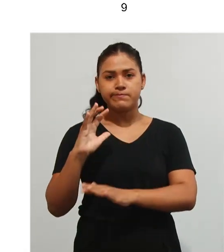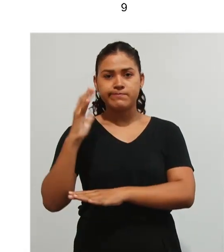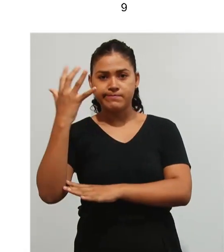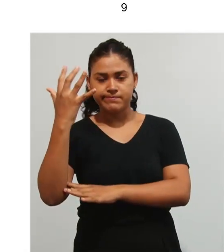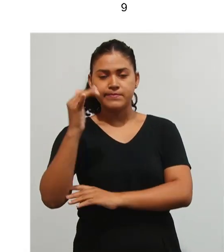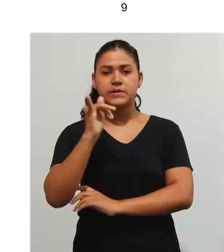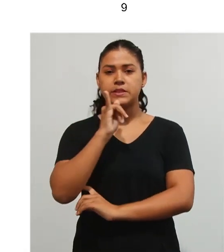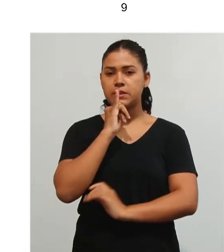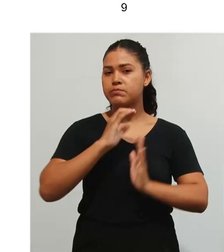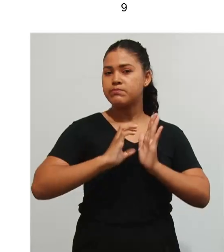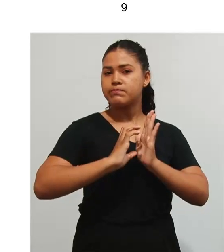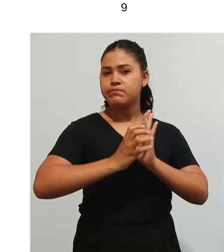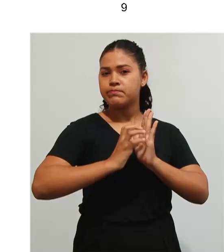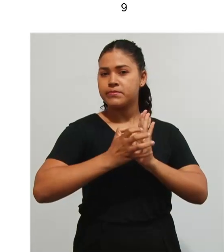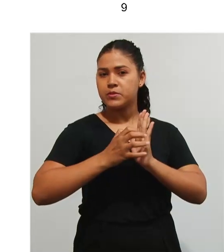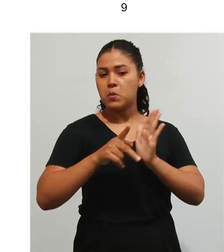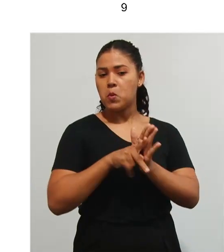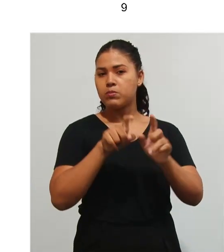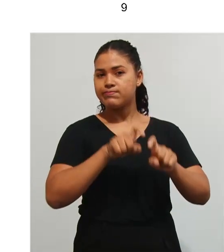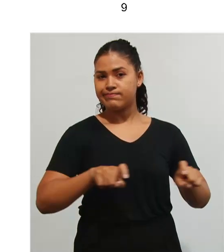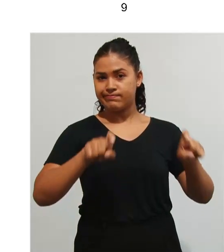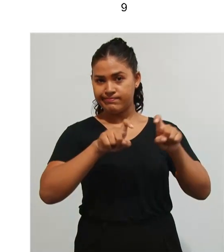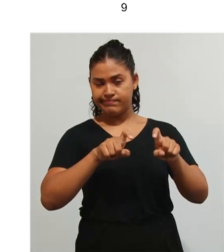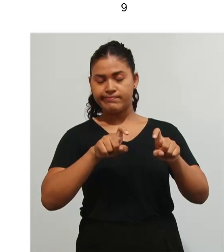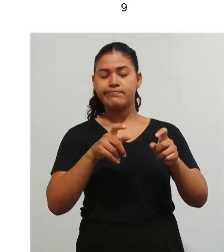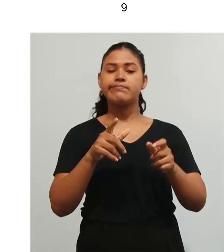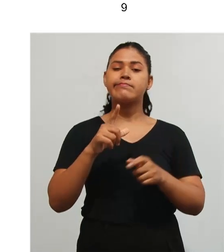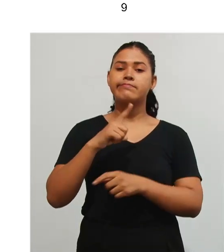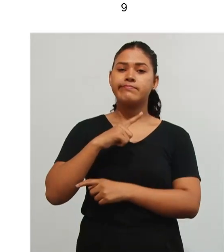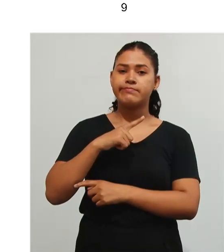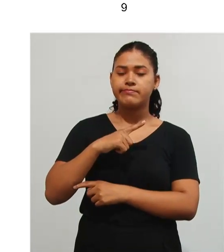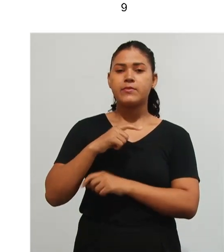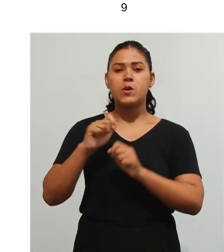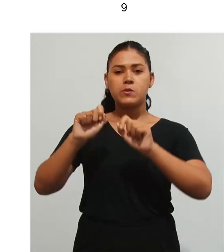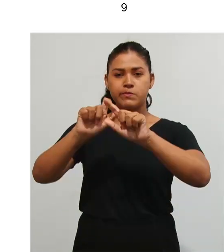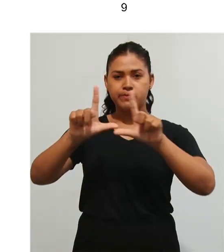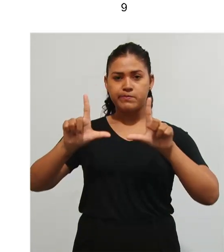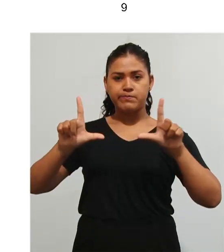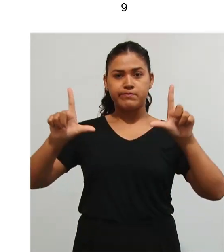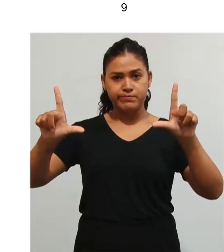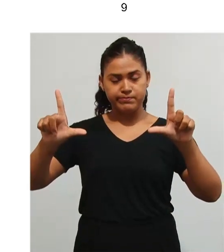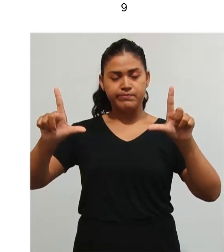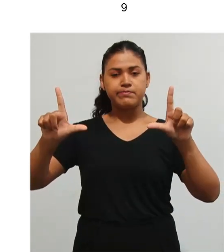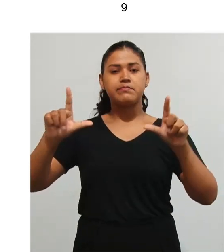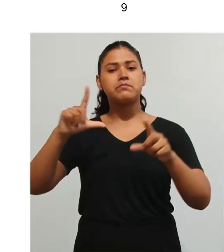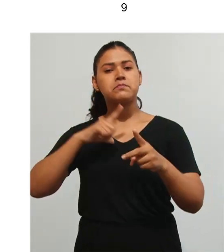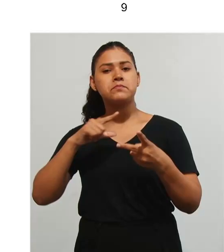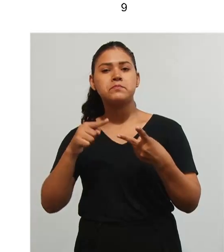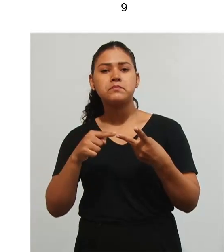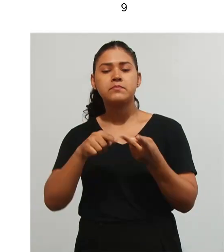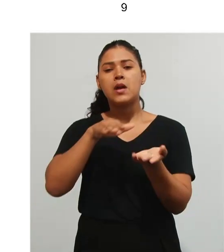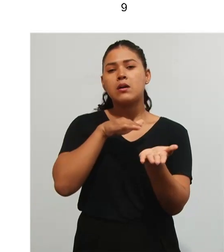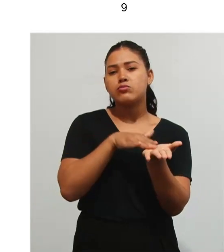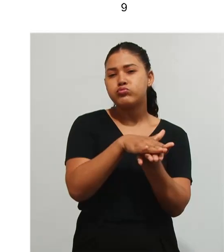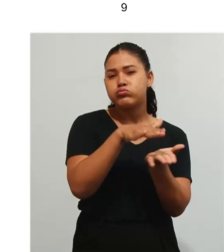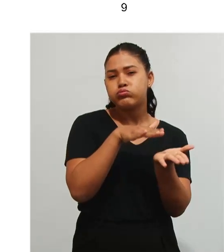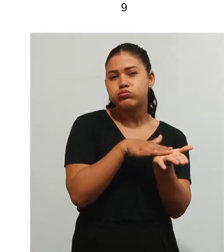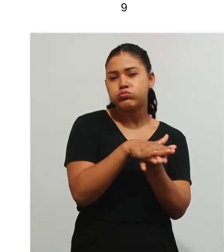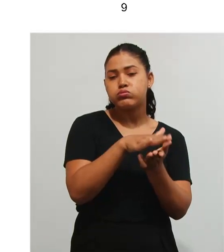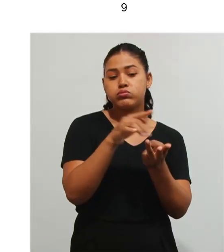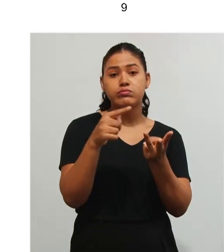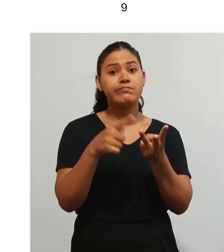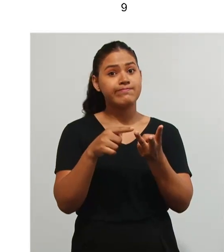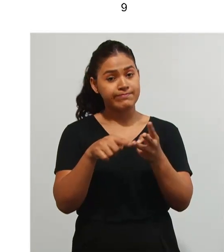seja, processamentos que o computador realizou. Então, para isso, nós temos aqui o monitor, nós podemos destacar a impressora, o